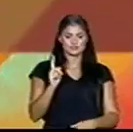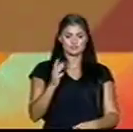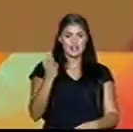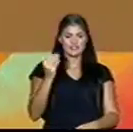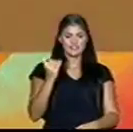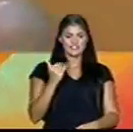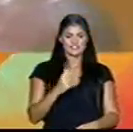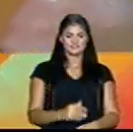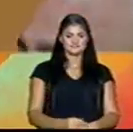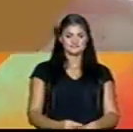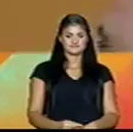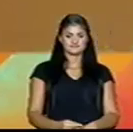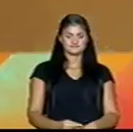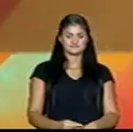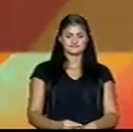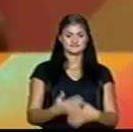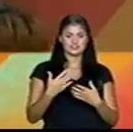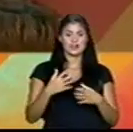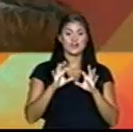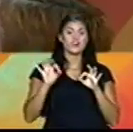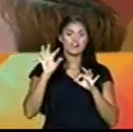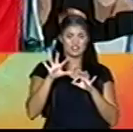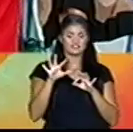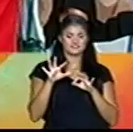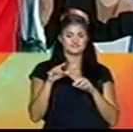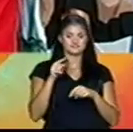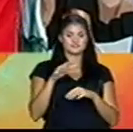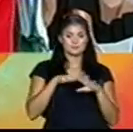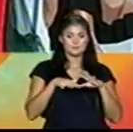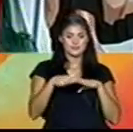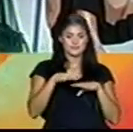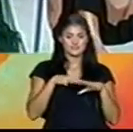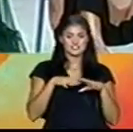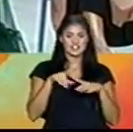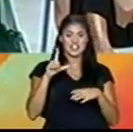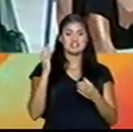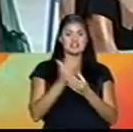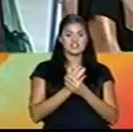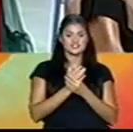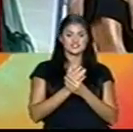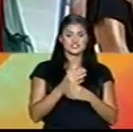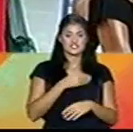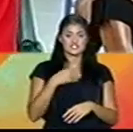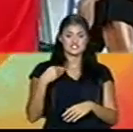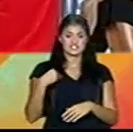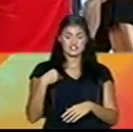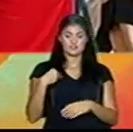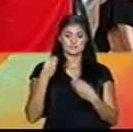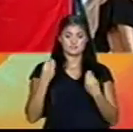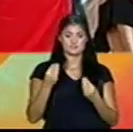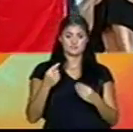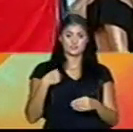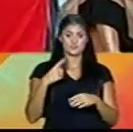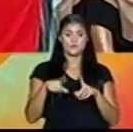Anda, olha, não temos estou... aqui uma sugestão para fazeres uns lanches saudáveis. Escuta, eu ainda estou a fugir do Lucas